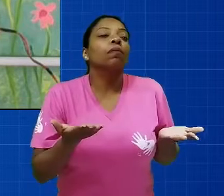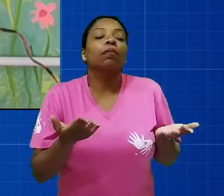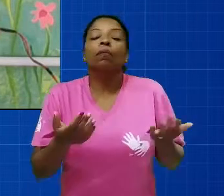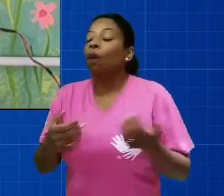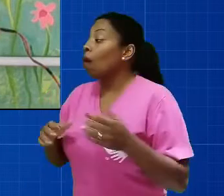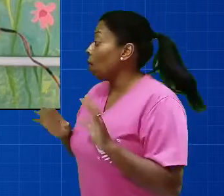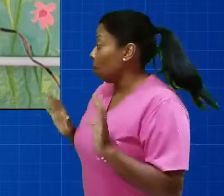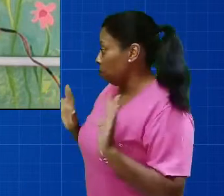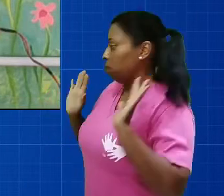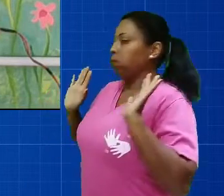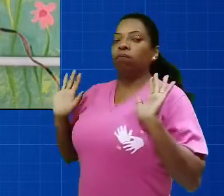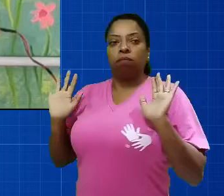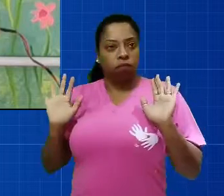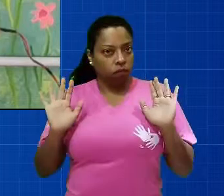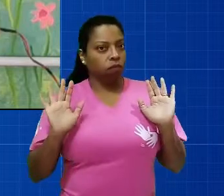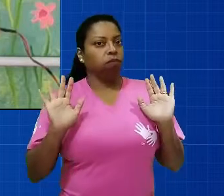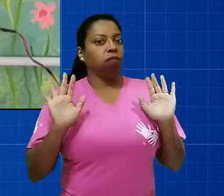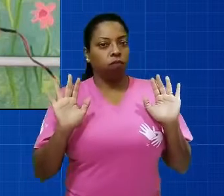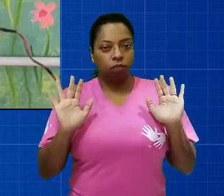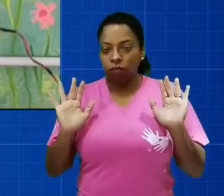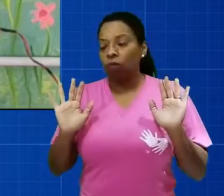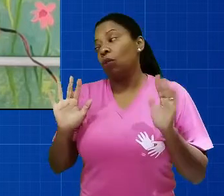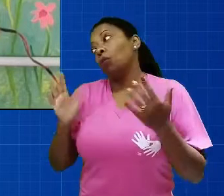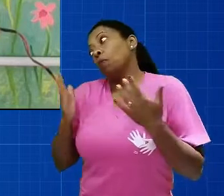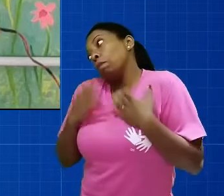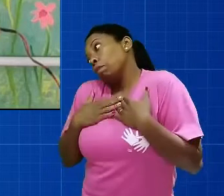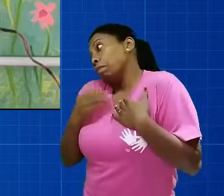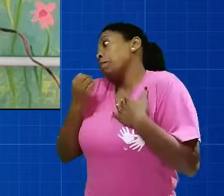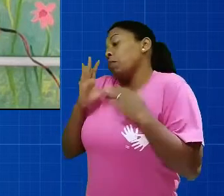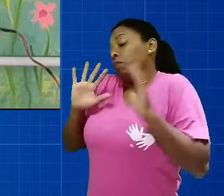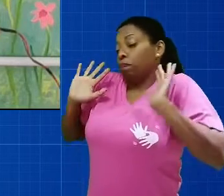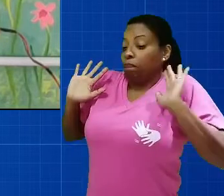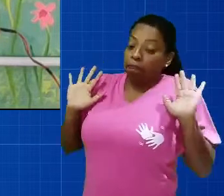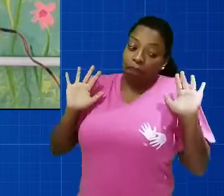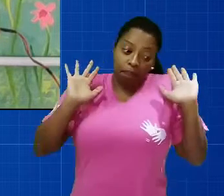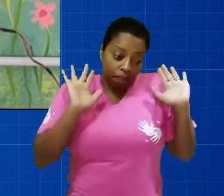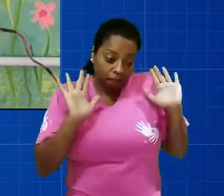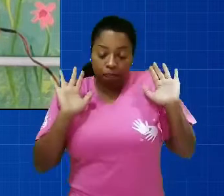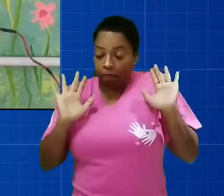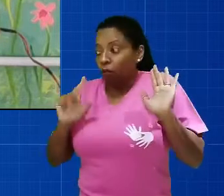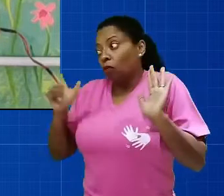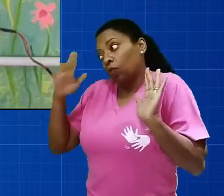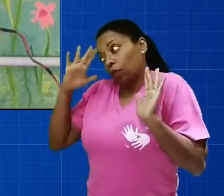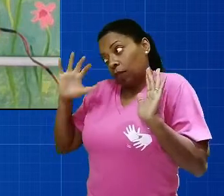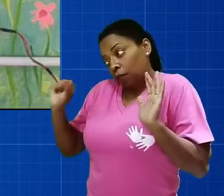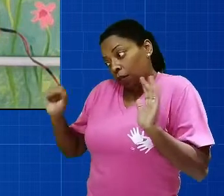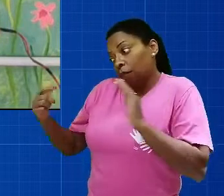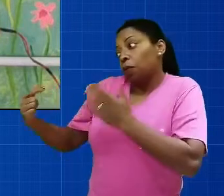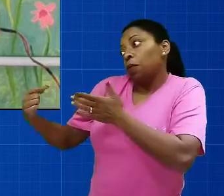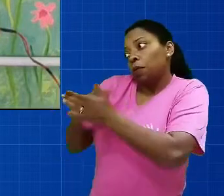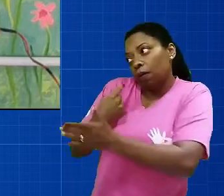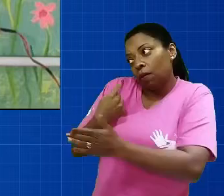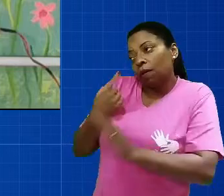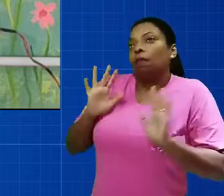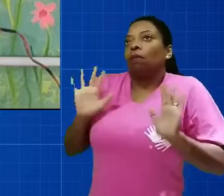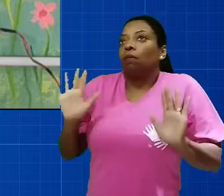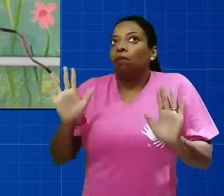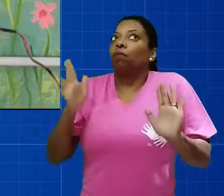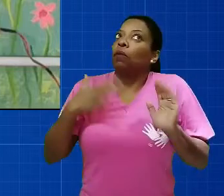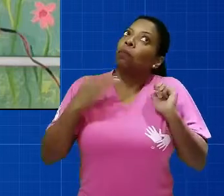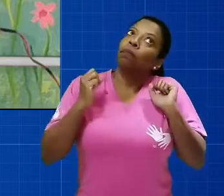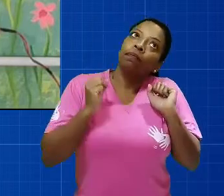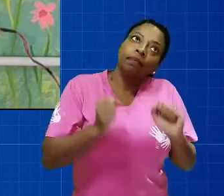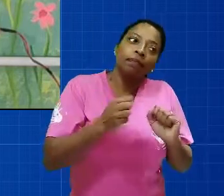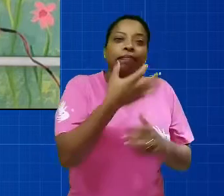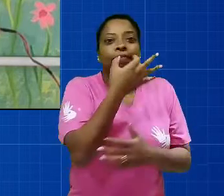O terceiro discípulo então disse, ouviu a questão e disse: bom sábio, bom mestre, se você